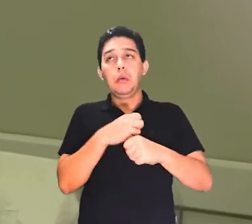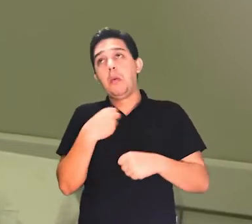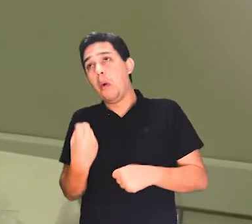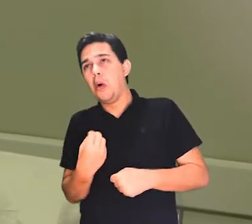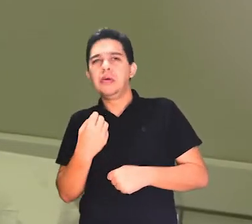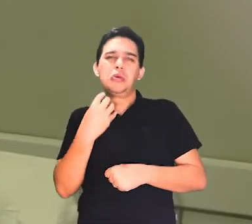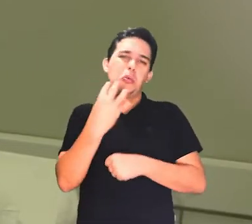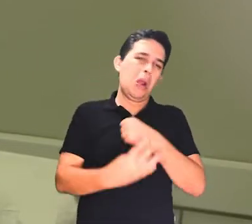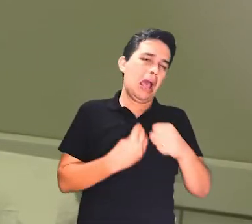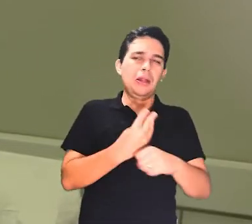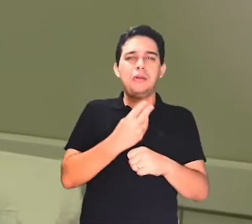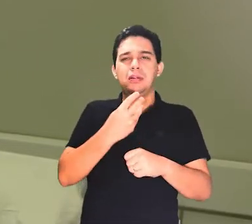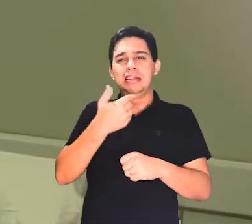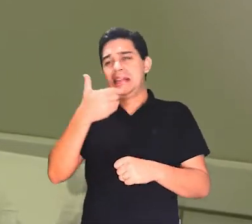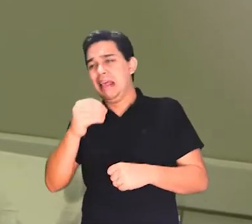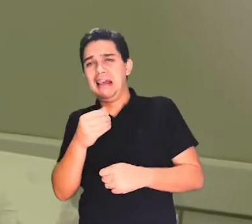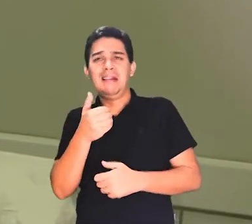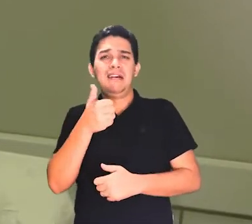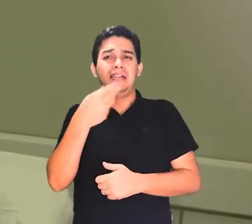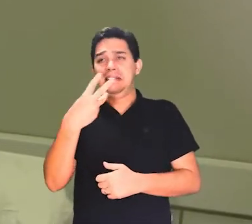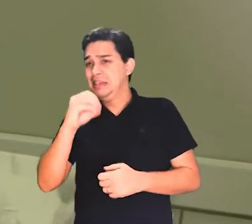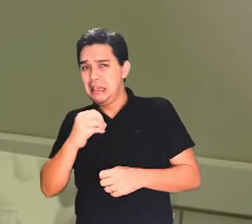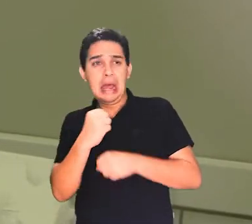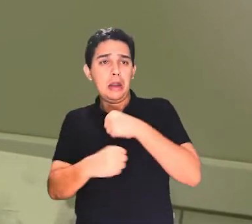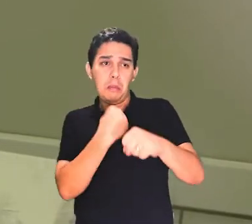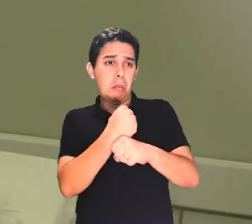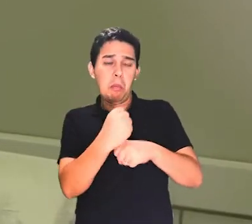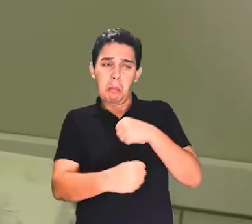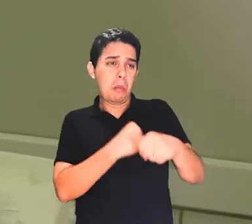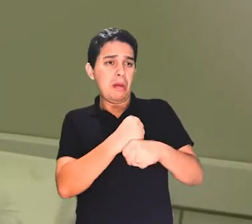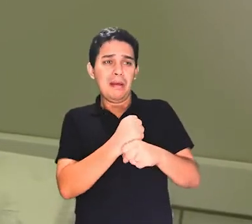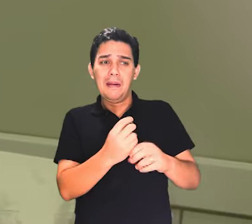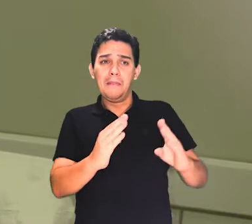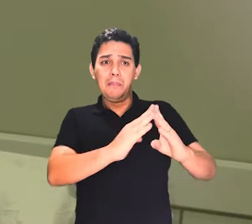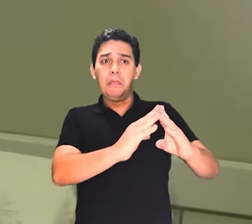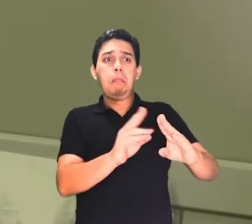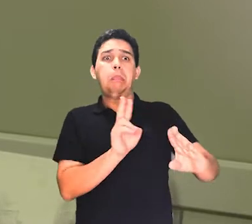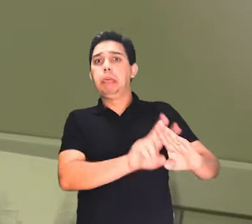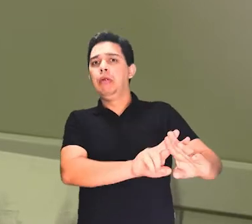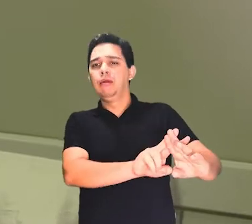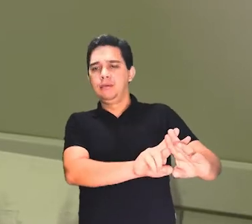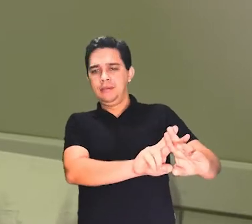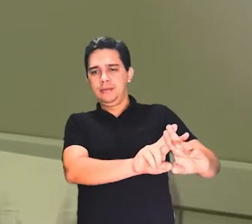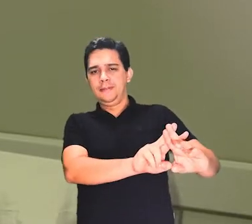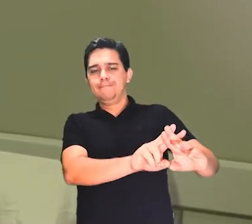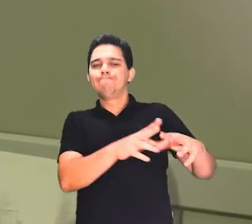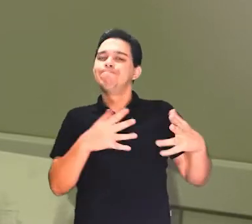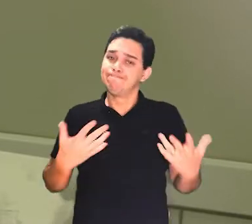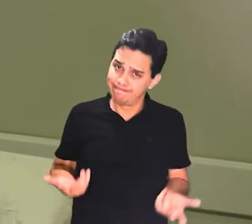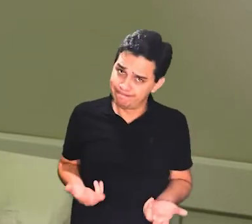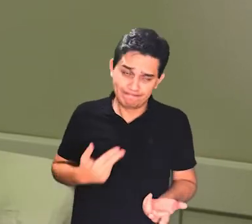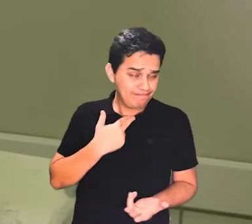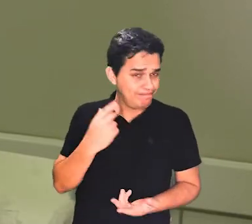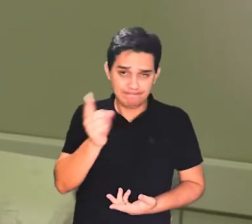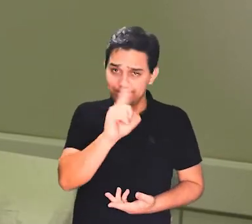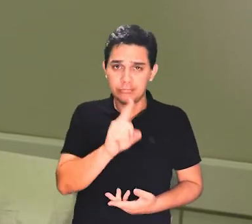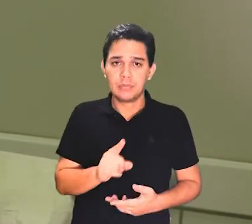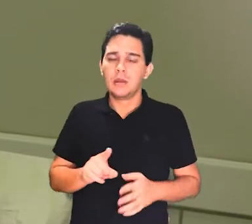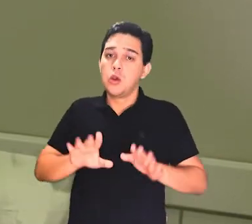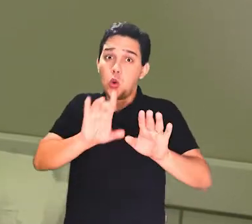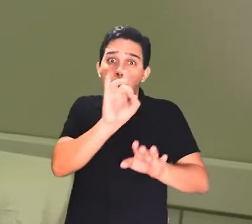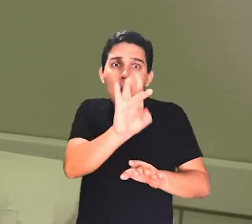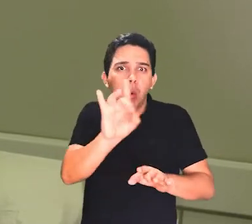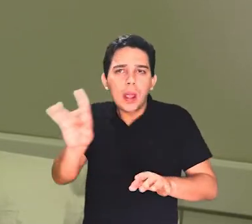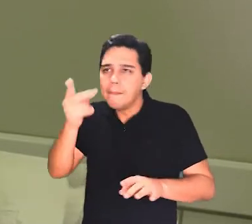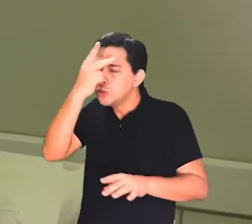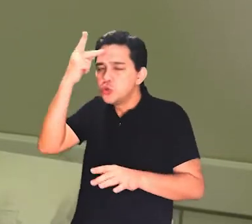1, 2, 4, 10, 30 anos. As pessoas, qualquer pessoa pode ter um surto, pode ter uma condição aguda, né, de saúde mental.